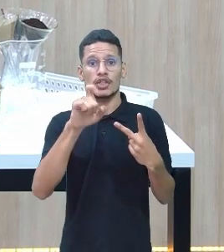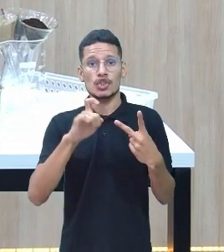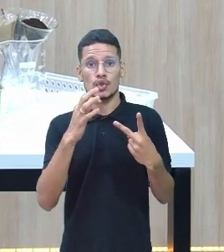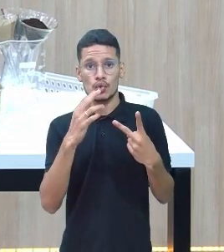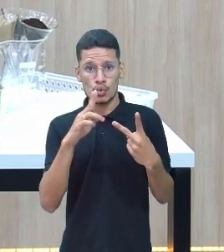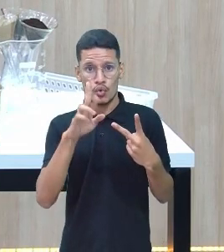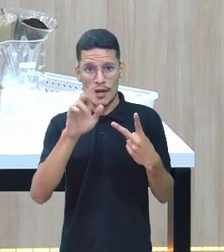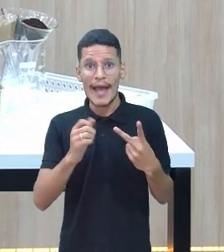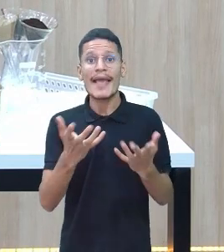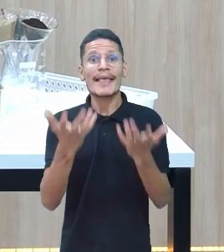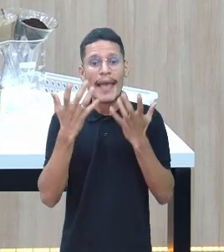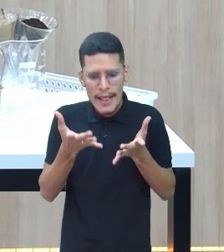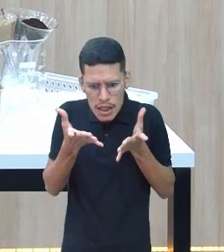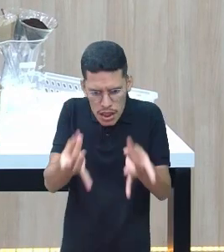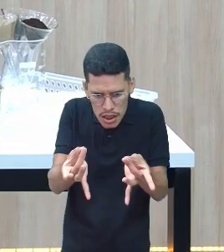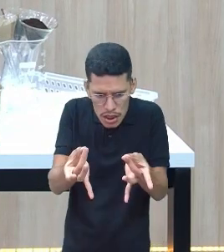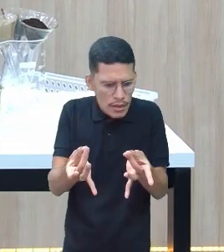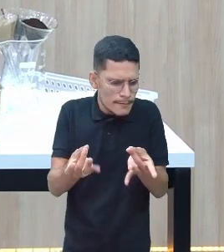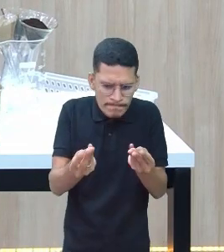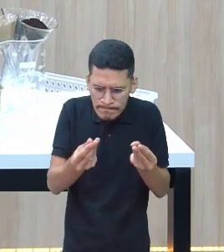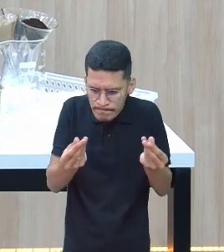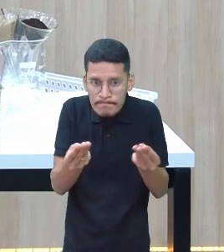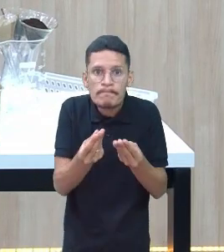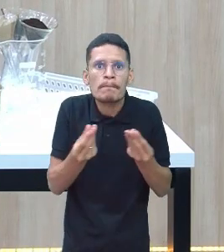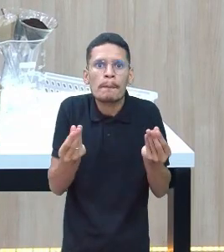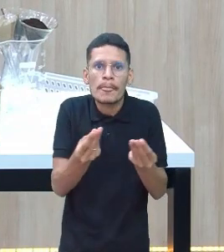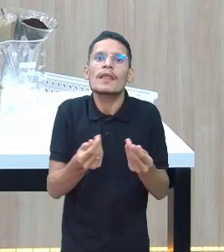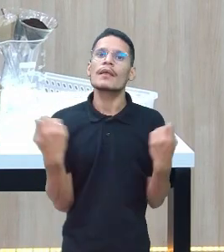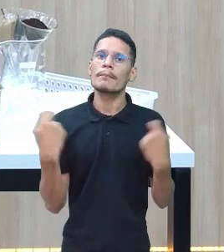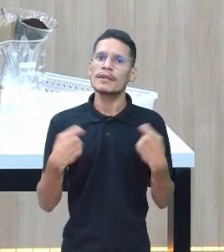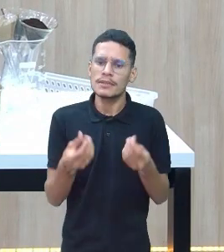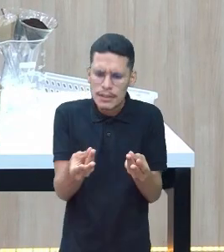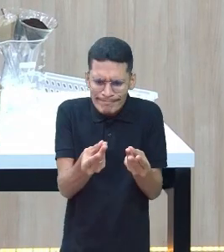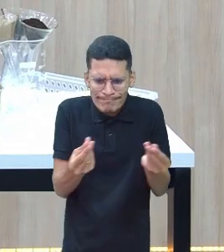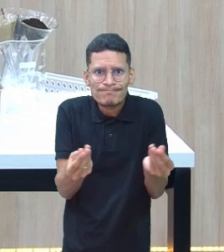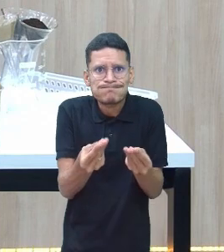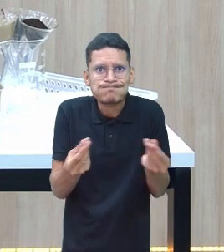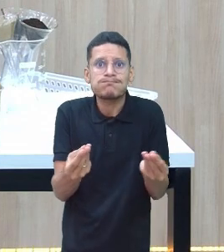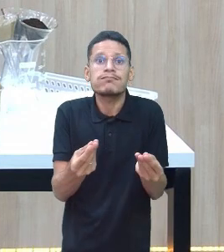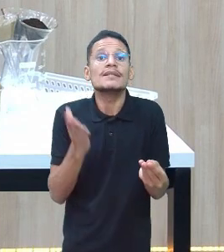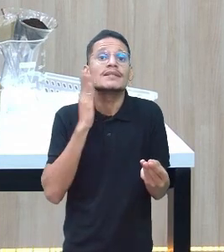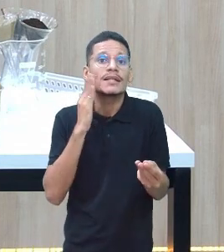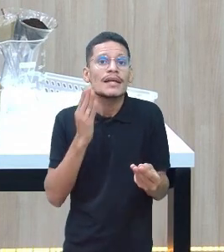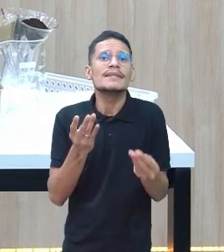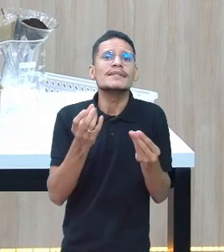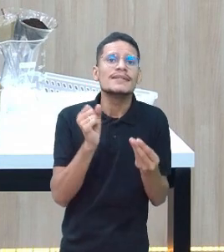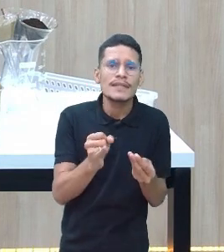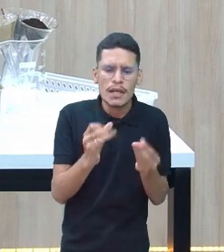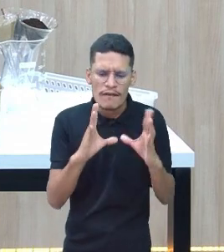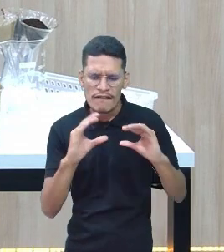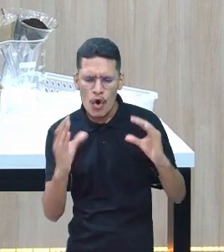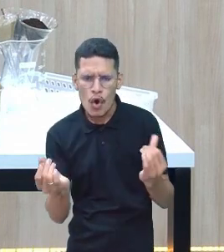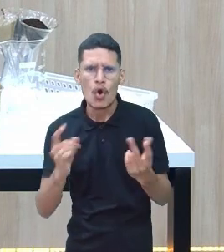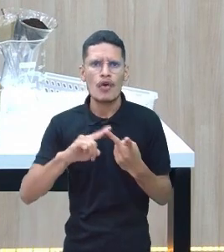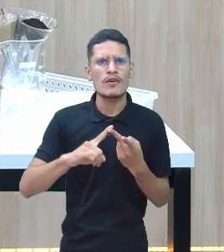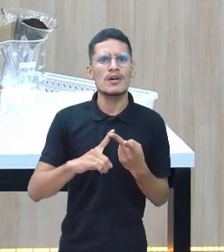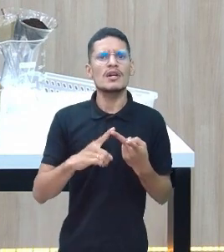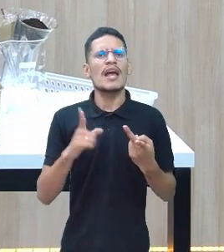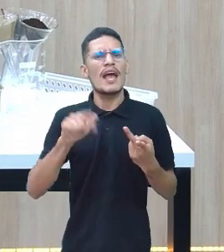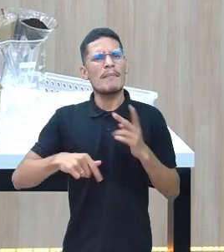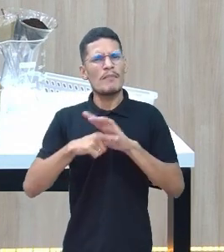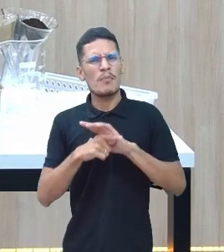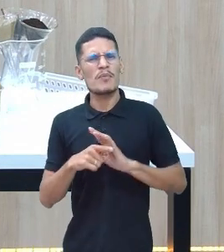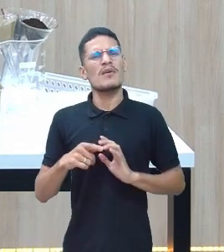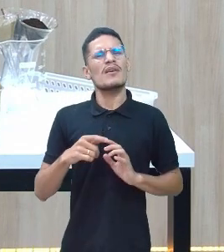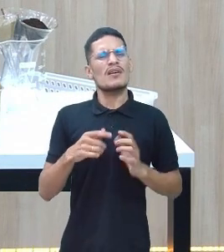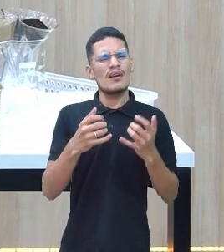gente quer confirmar pegando. A gente vai ter que tocar para ver se ele é macio, se ele é áspero, se ele está grosso, se ele é